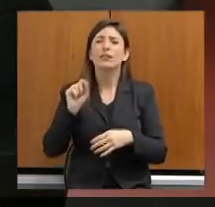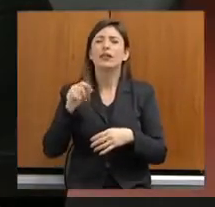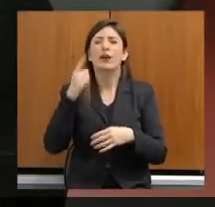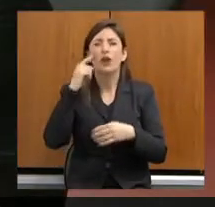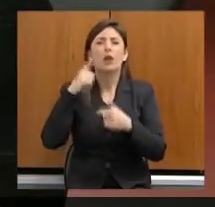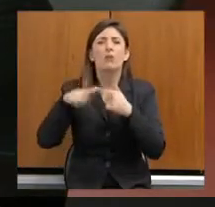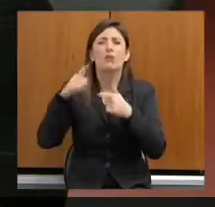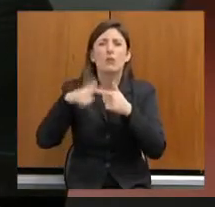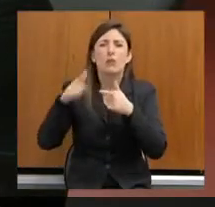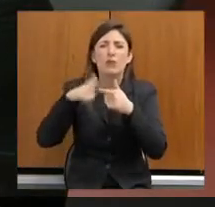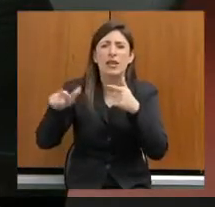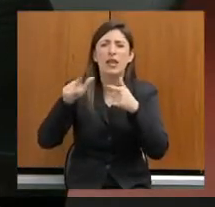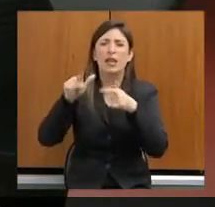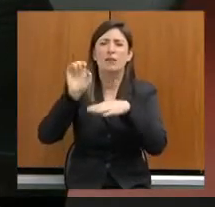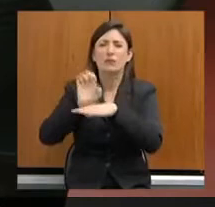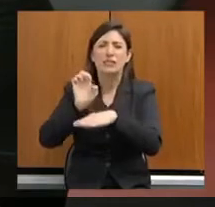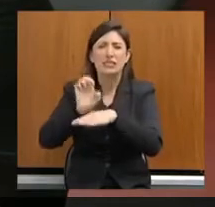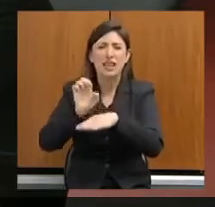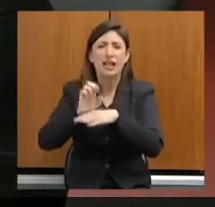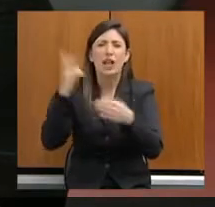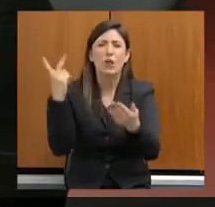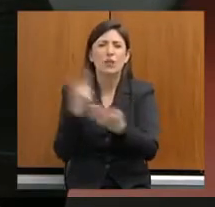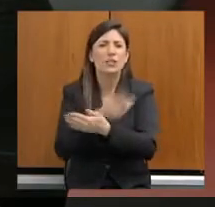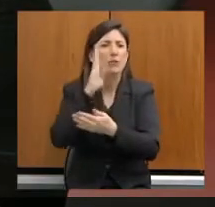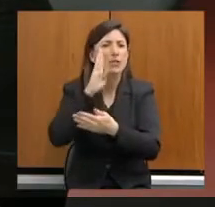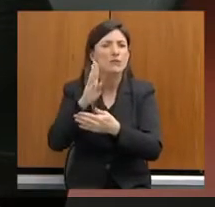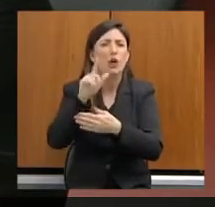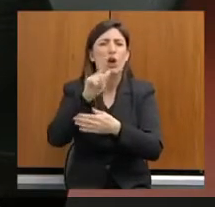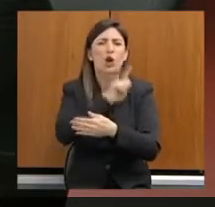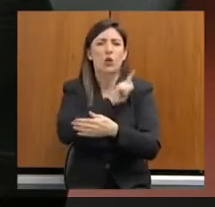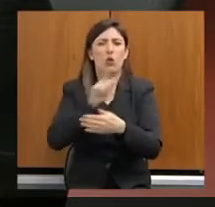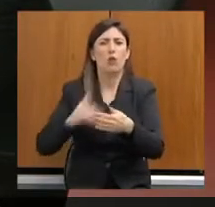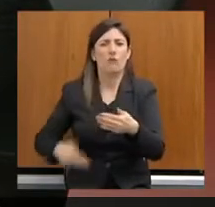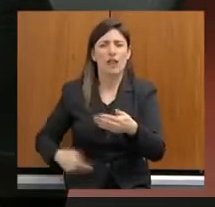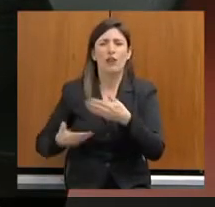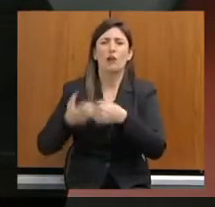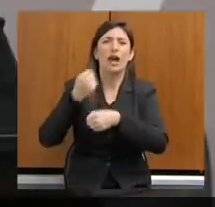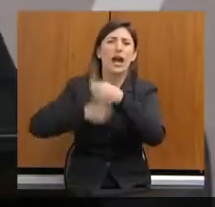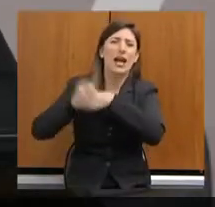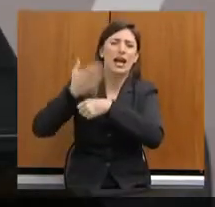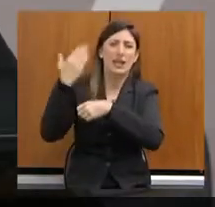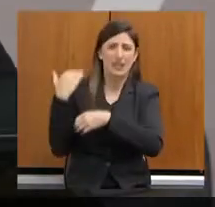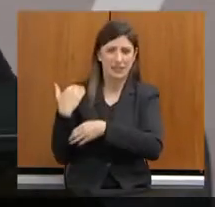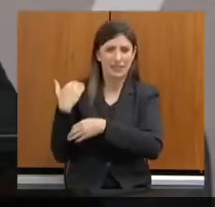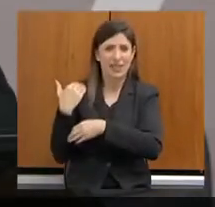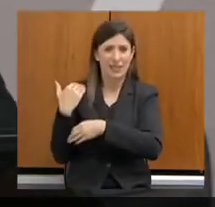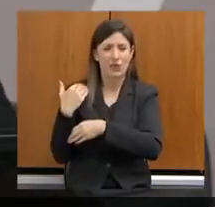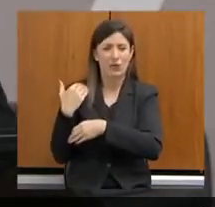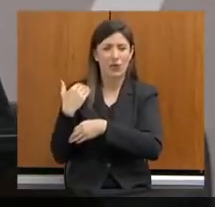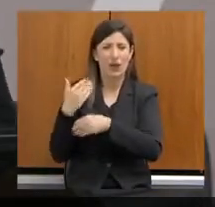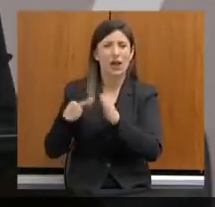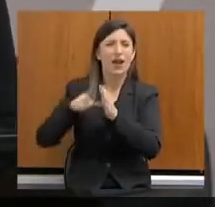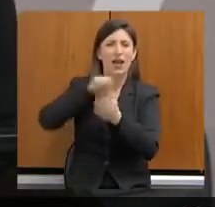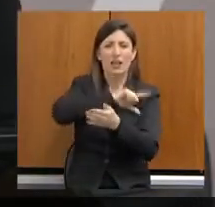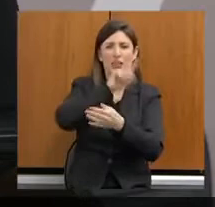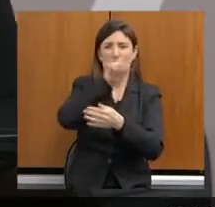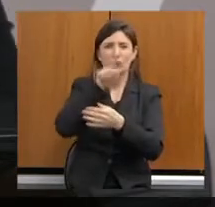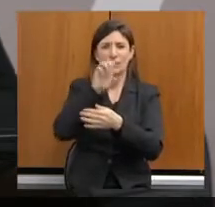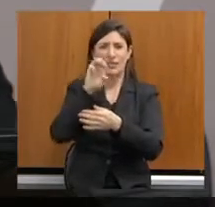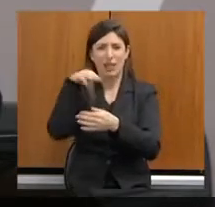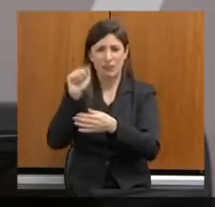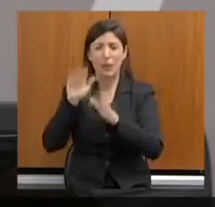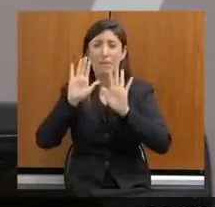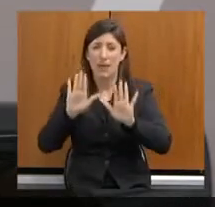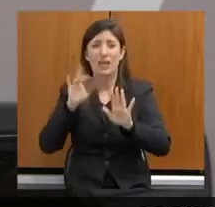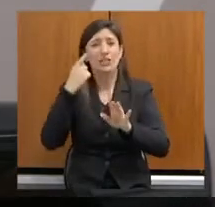que antecedeu aí não tem nada a ver com o debate nosso secretária no governo que antecedeu o atual governo eu quero lembrar que quem